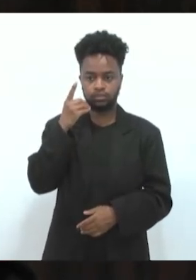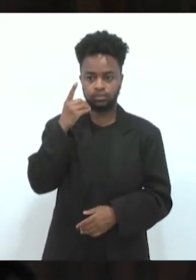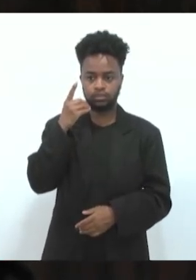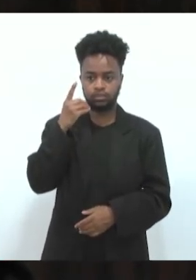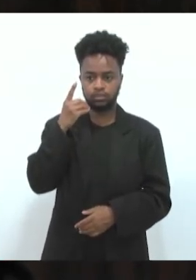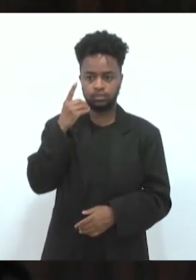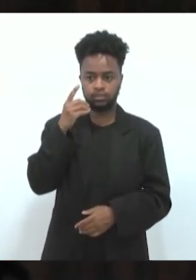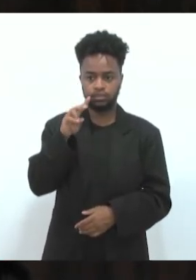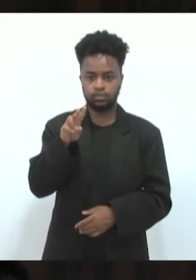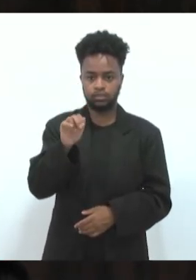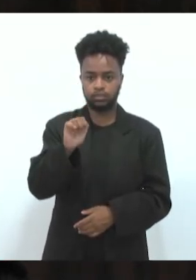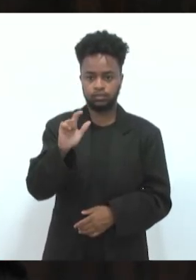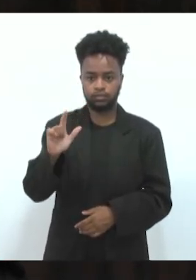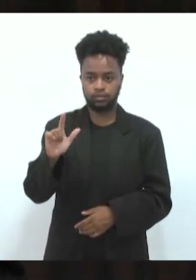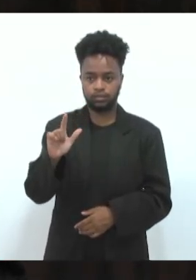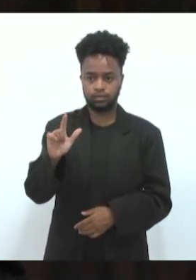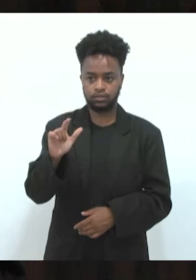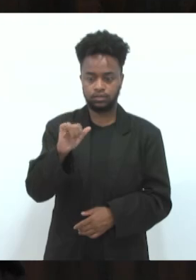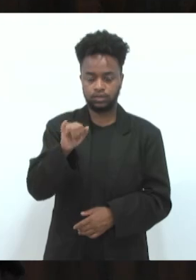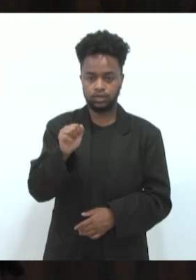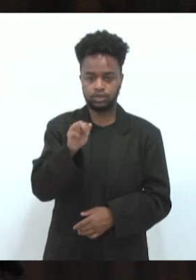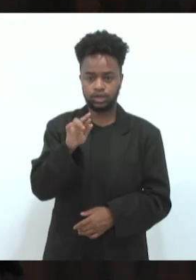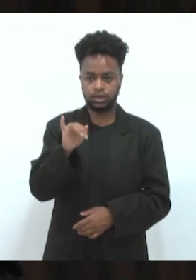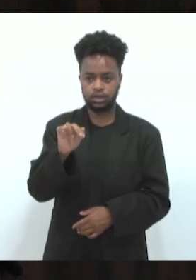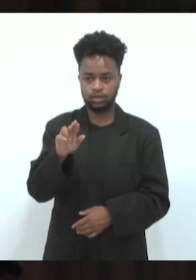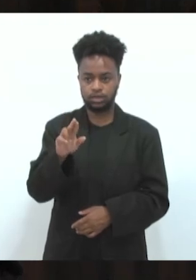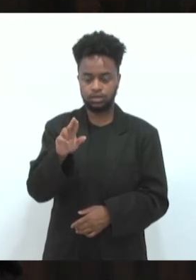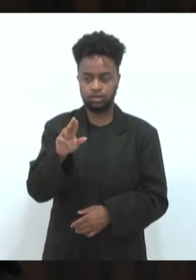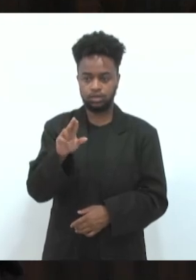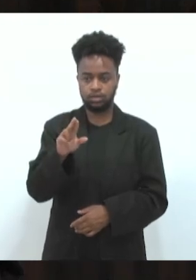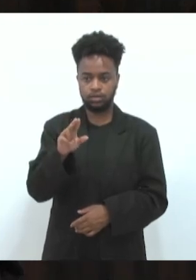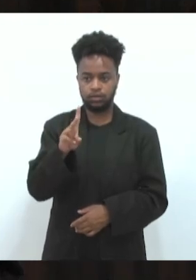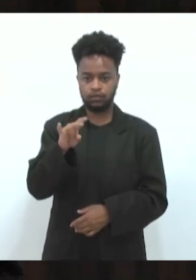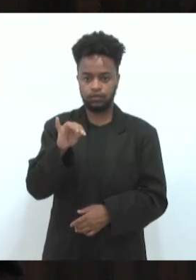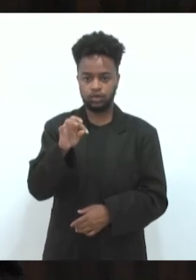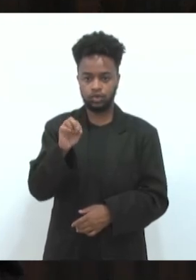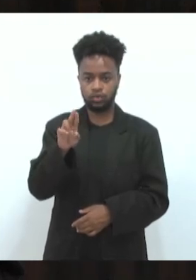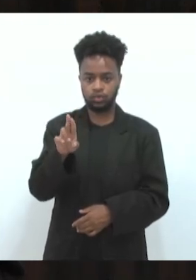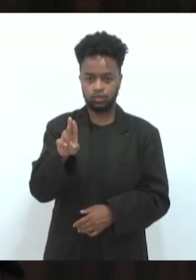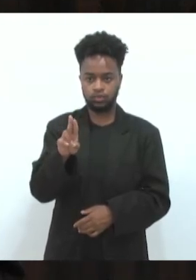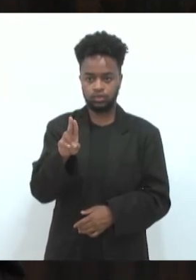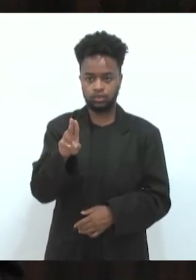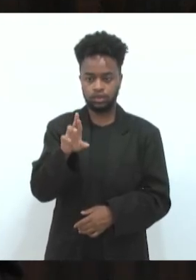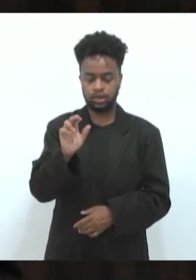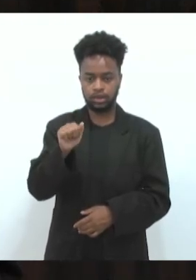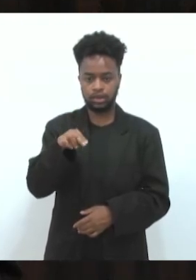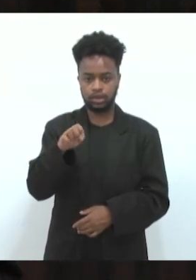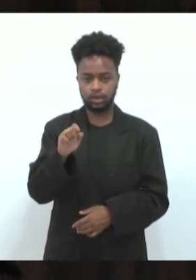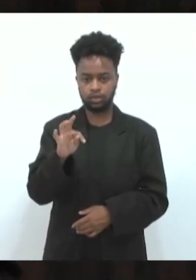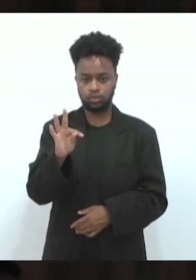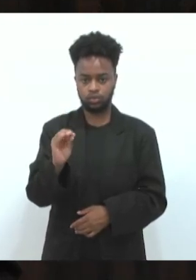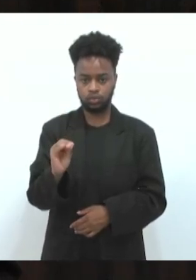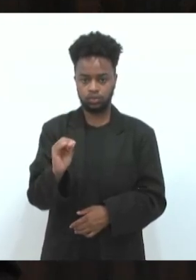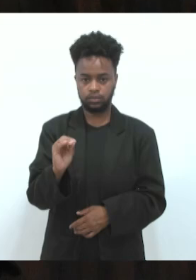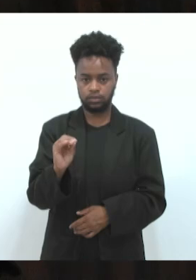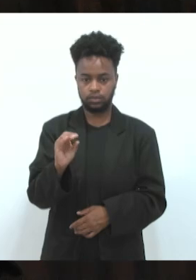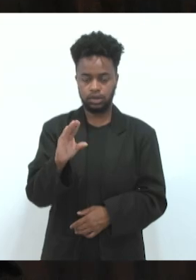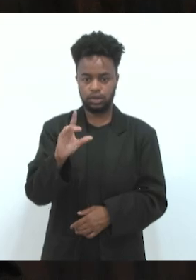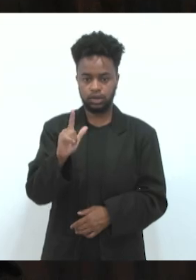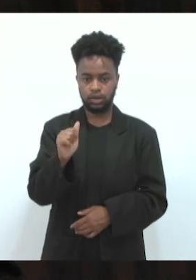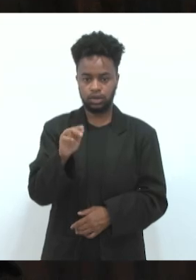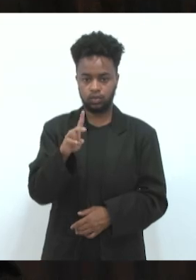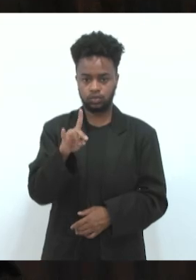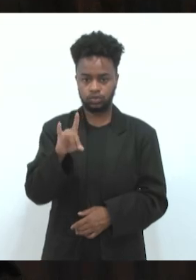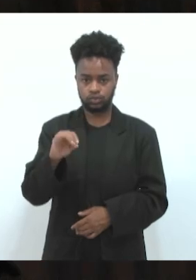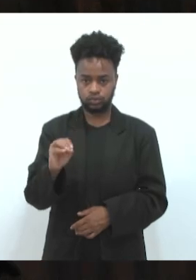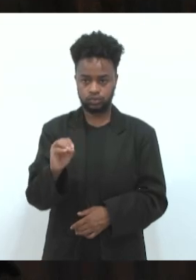deputado Val Ceasa, Jair Bittencourt, Vitor Júnior, Renato Machado, Cláudio